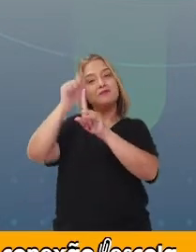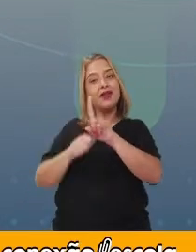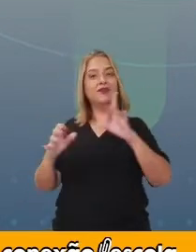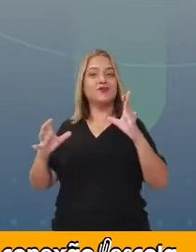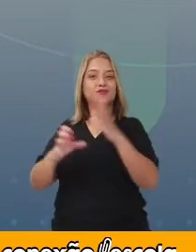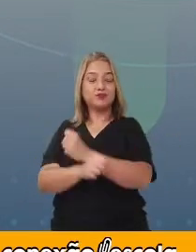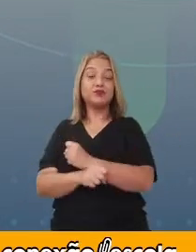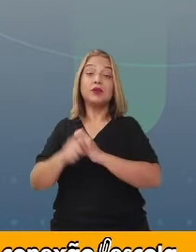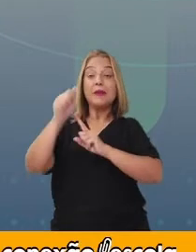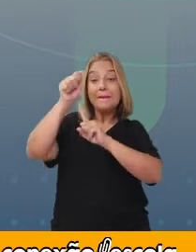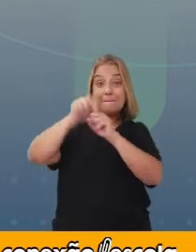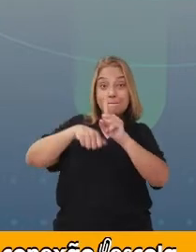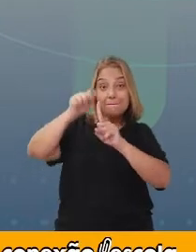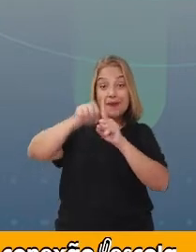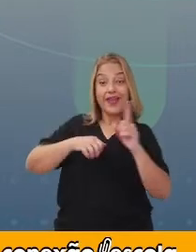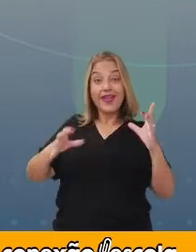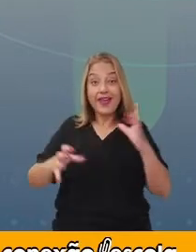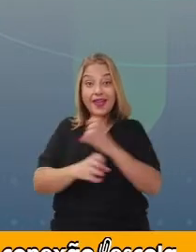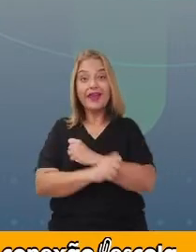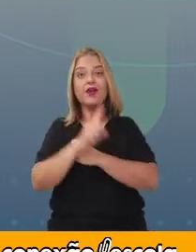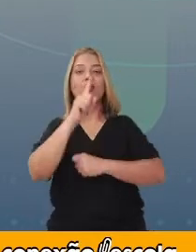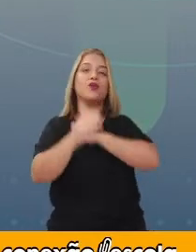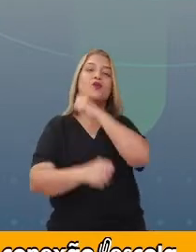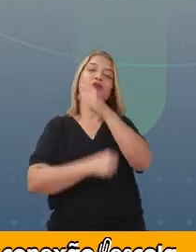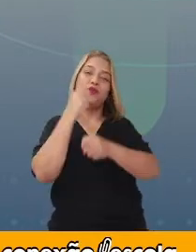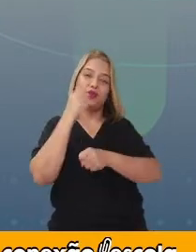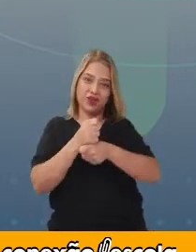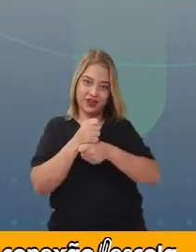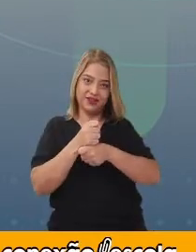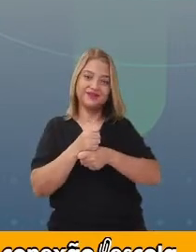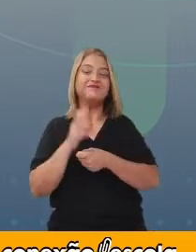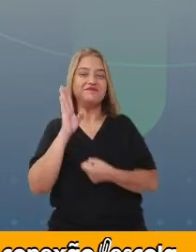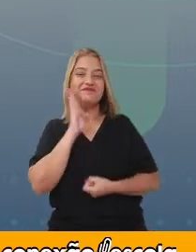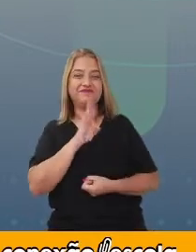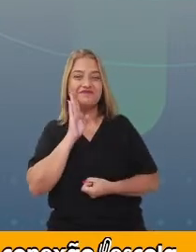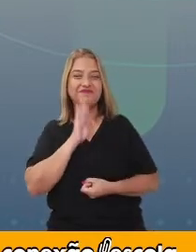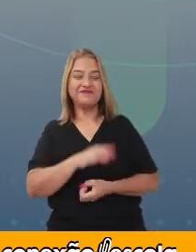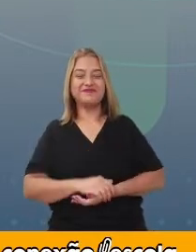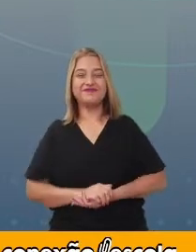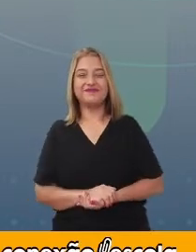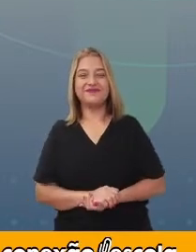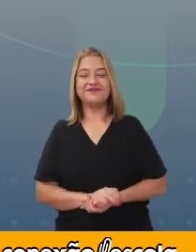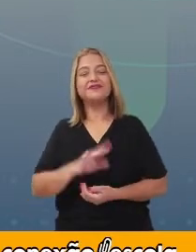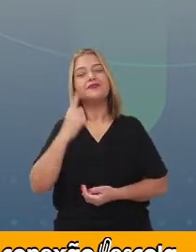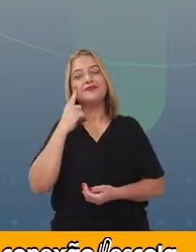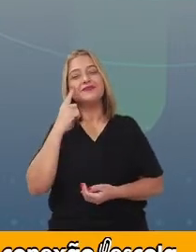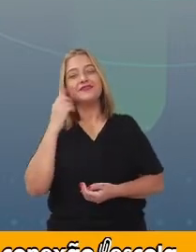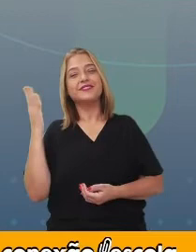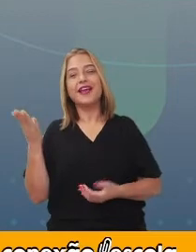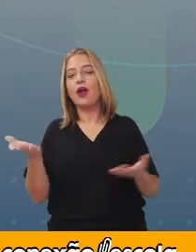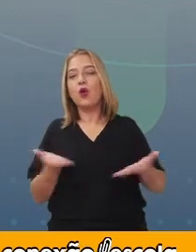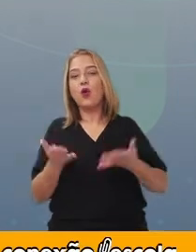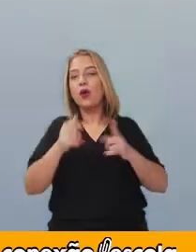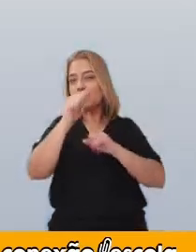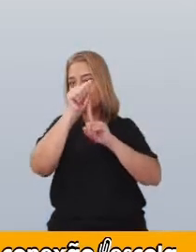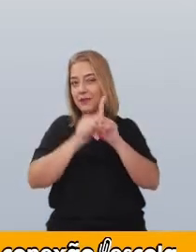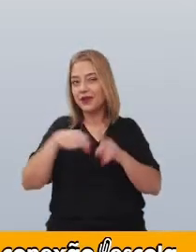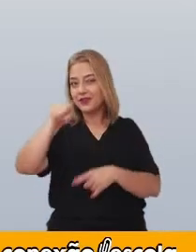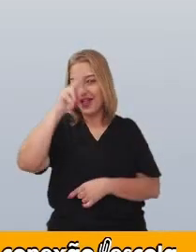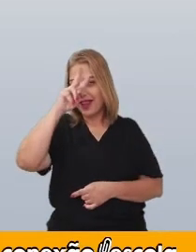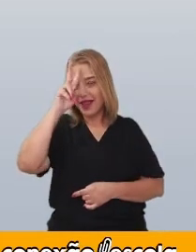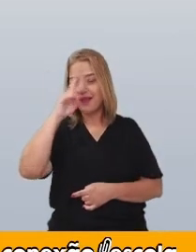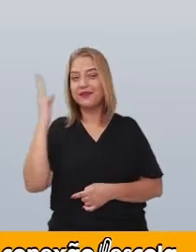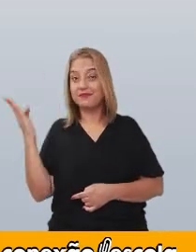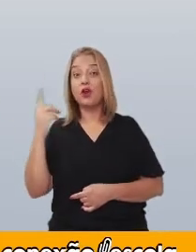meses e os meses formam o ano. Legal, não é mesmo? Então vamos ver os meses do ano, só